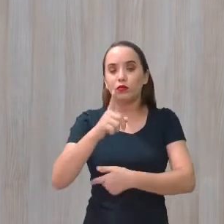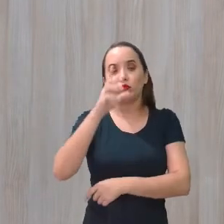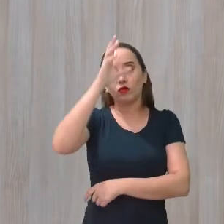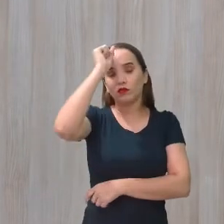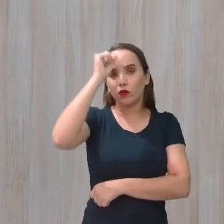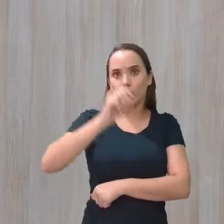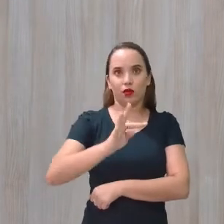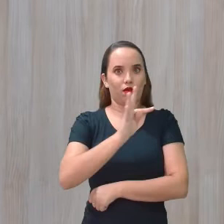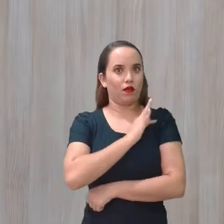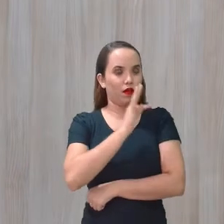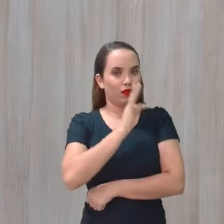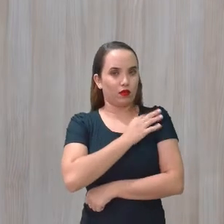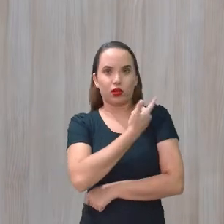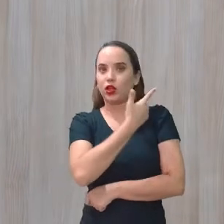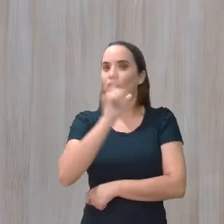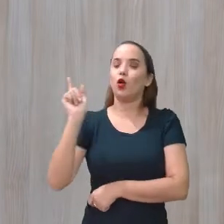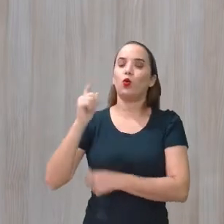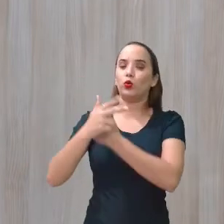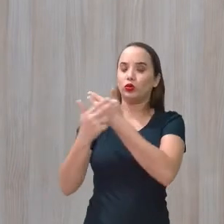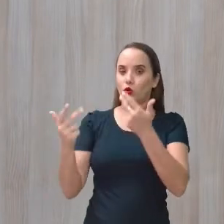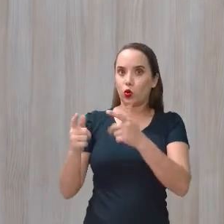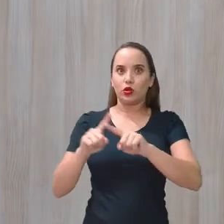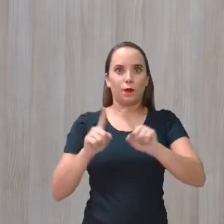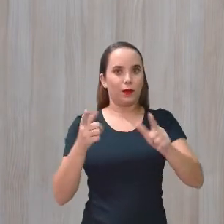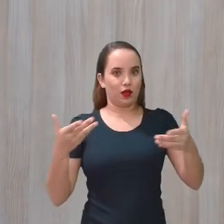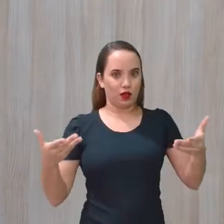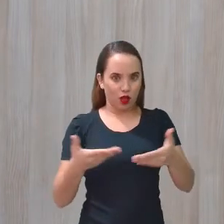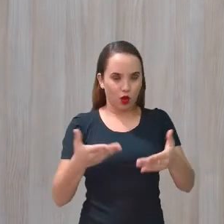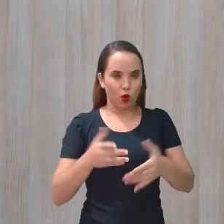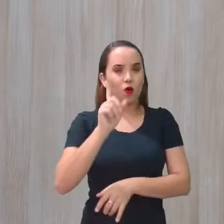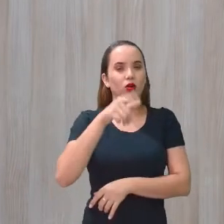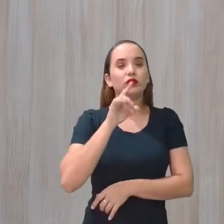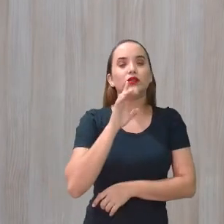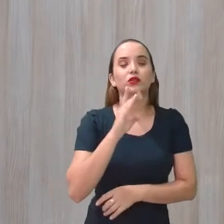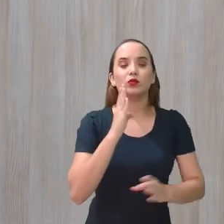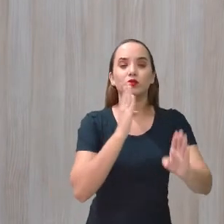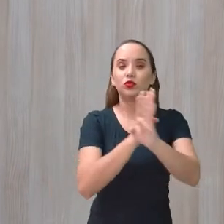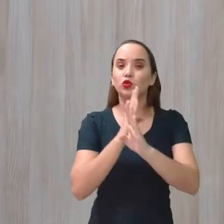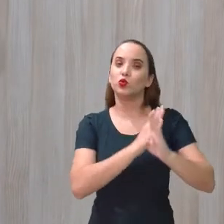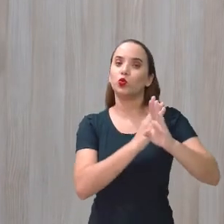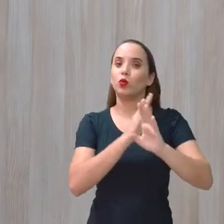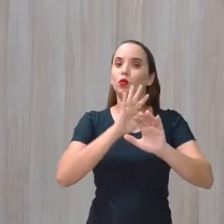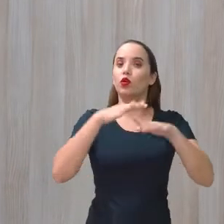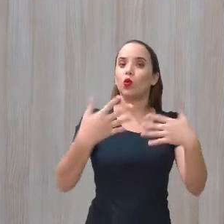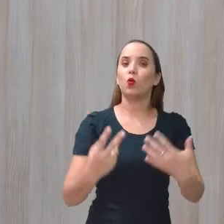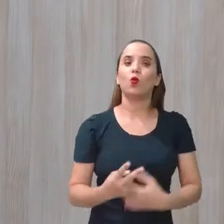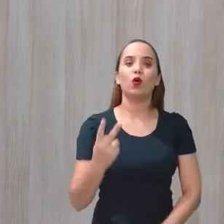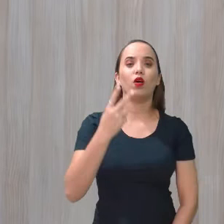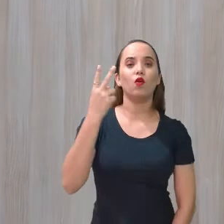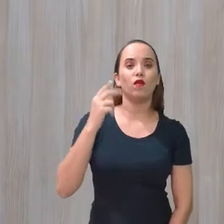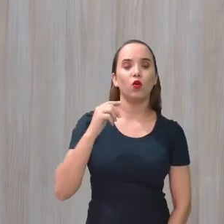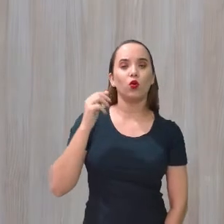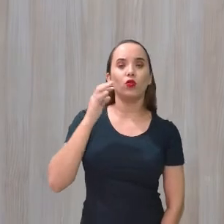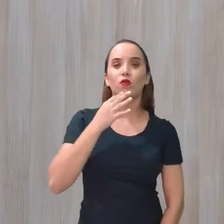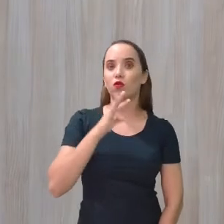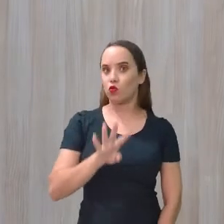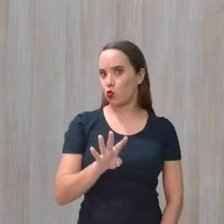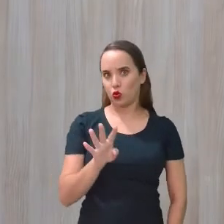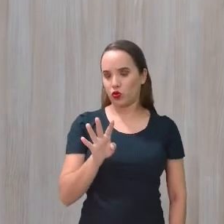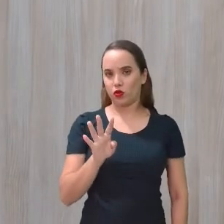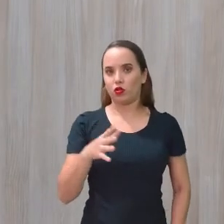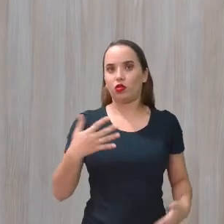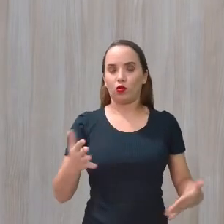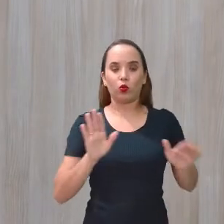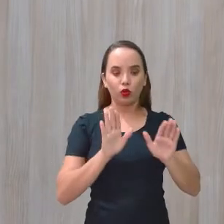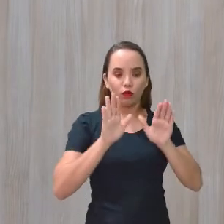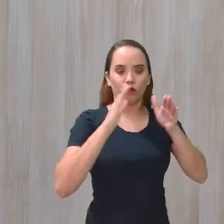situação. Nesse primeiro momento, a gente está só querendo descobrir as informações desconhecidas. Então, a gente não vai focar muito na questão